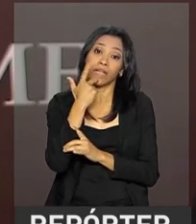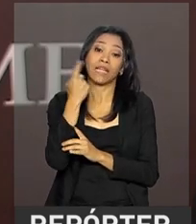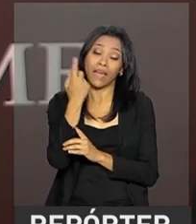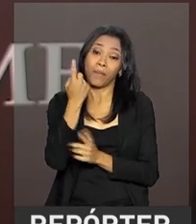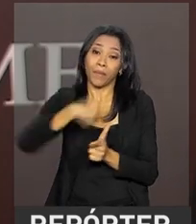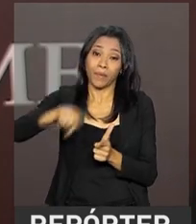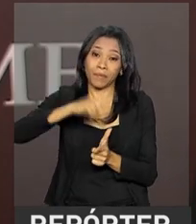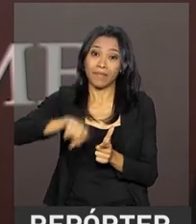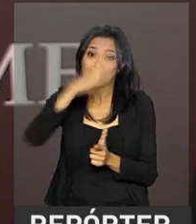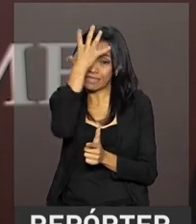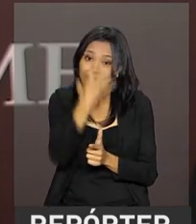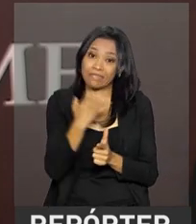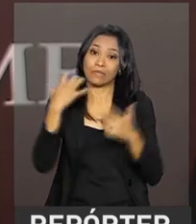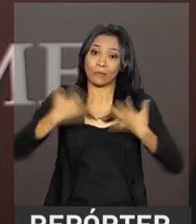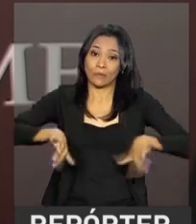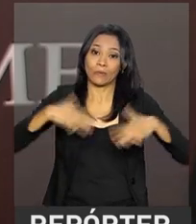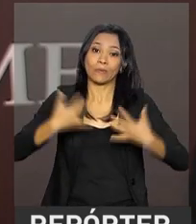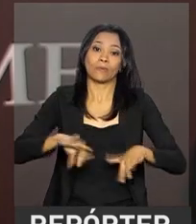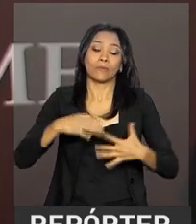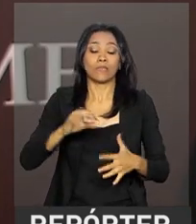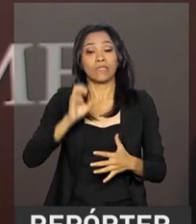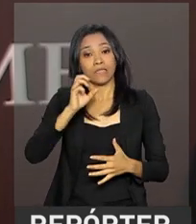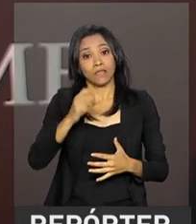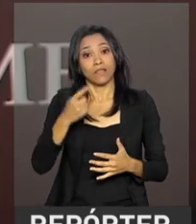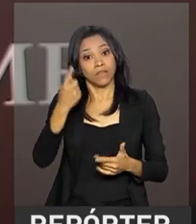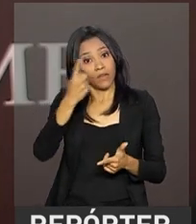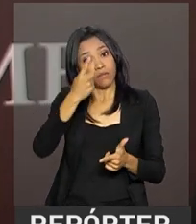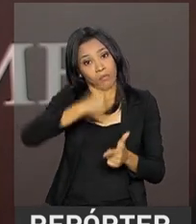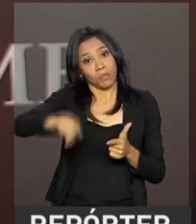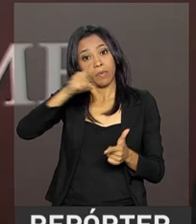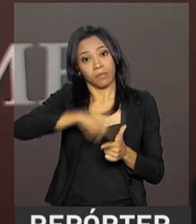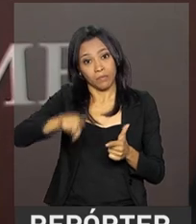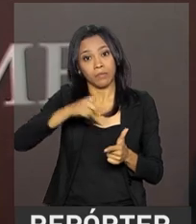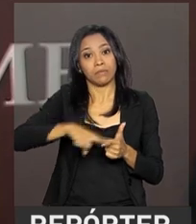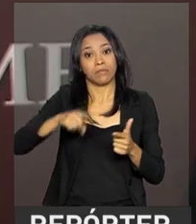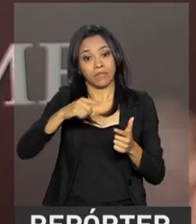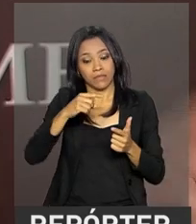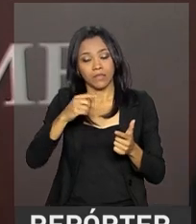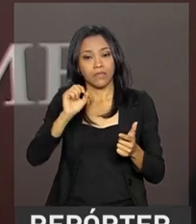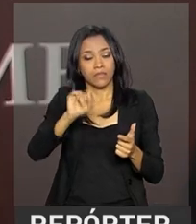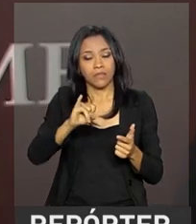que tem consequências extremamente danosas, sobretudo para aqueles que